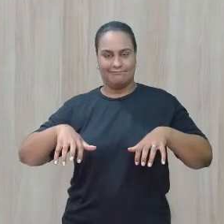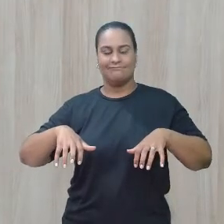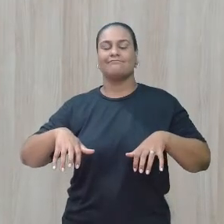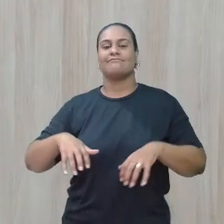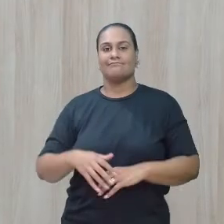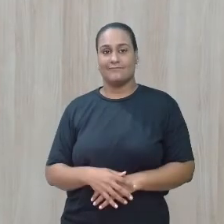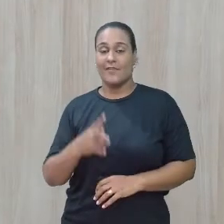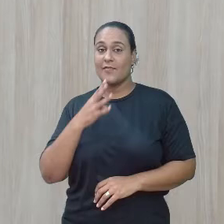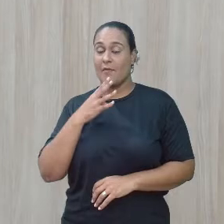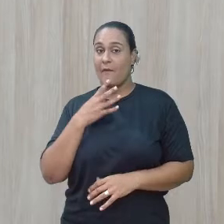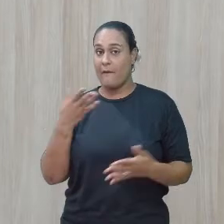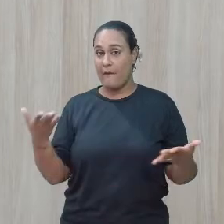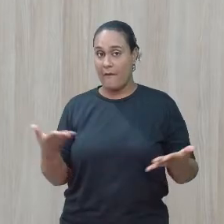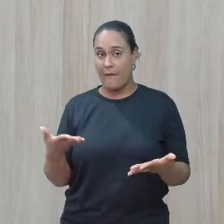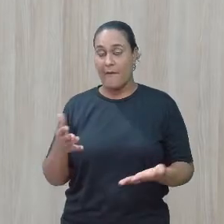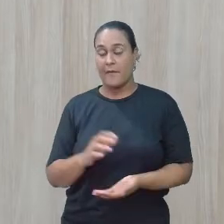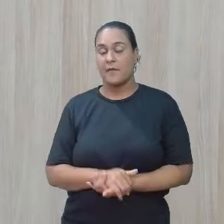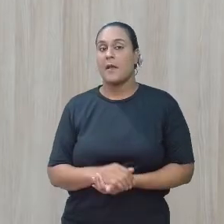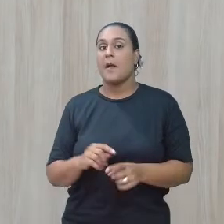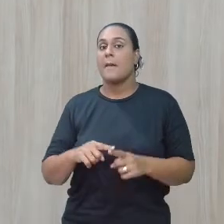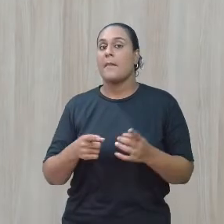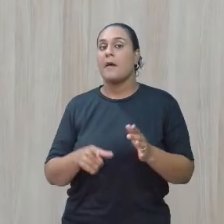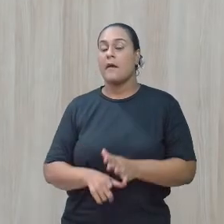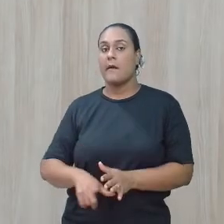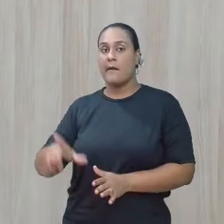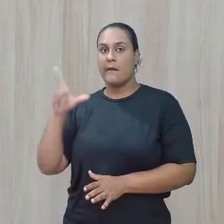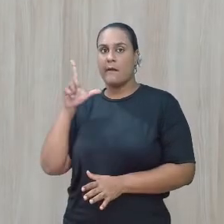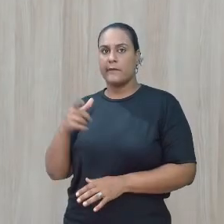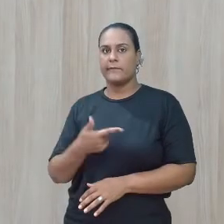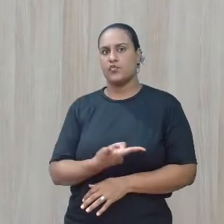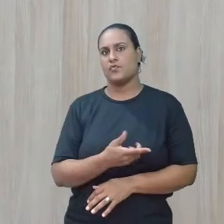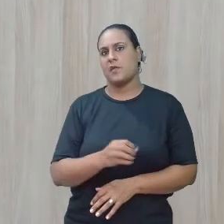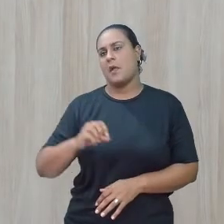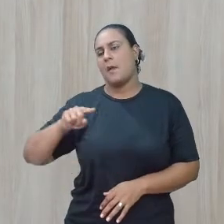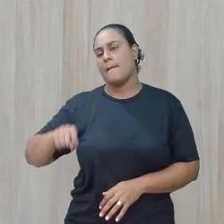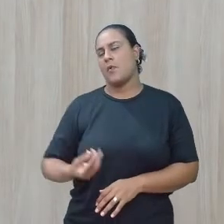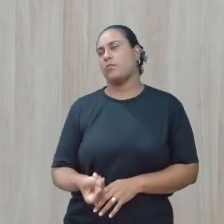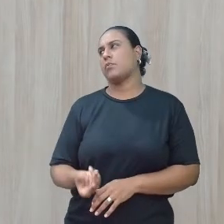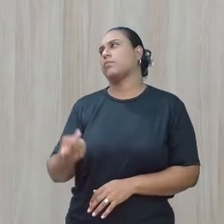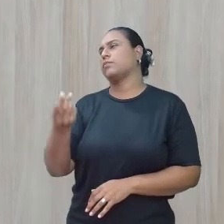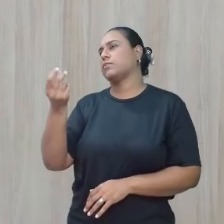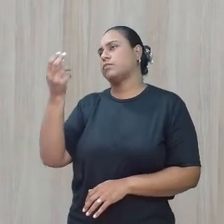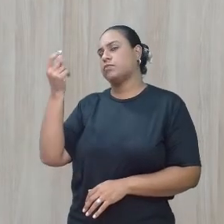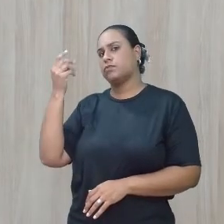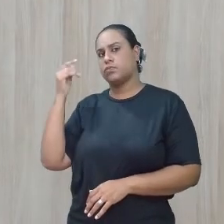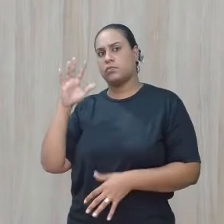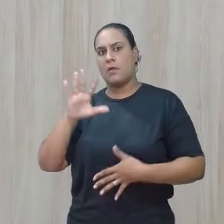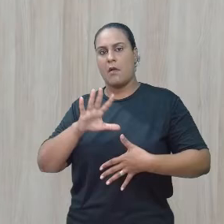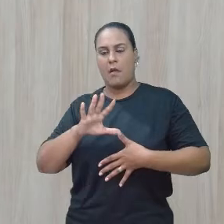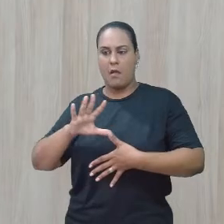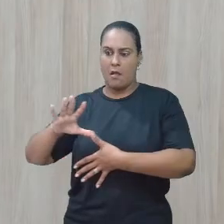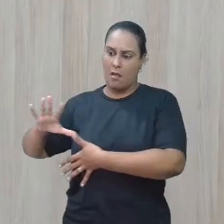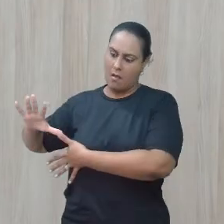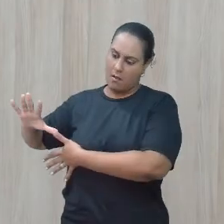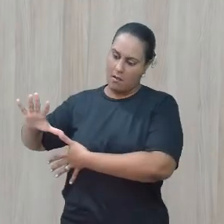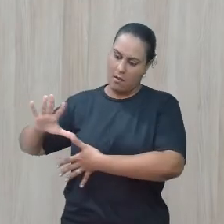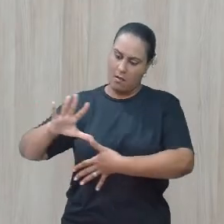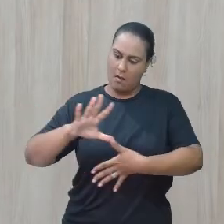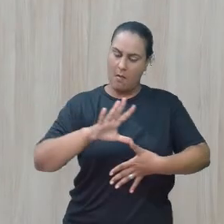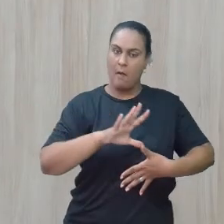gente conhece hoje. Mas antes, né, há 200 mil anos atrás, era uma grande massa continental,